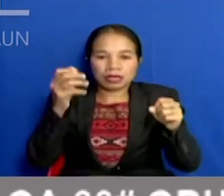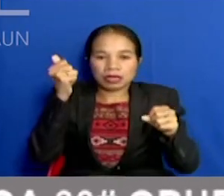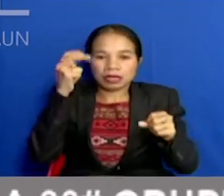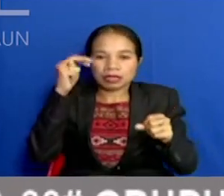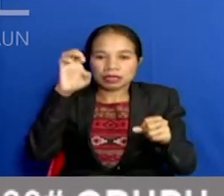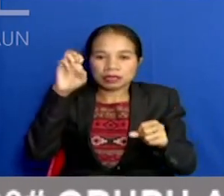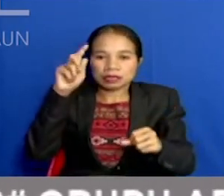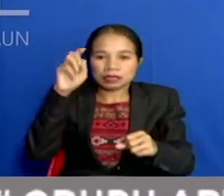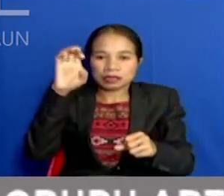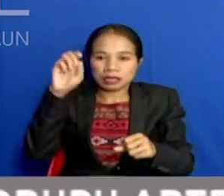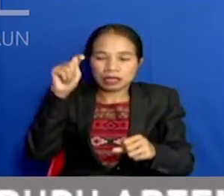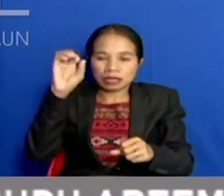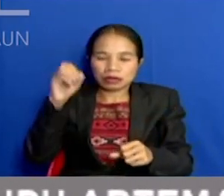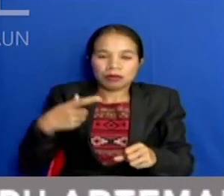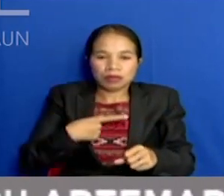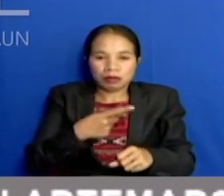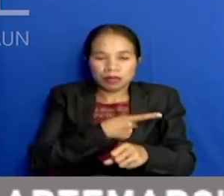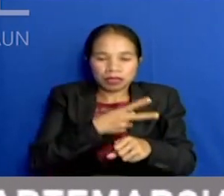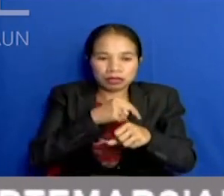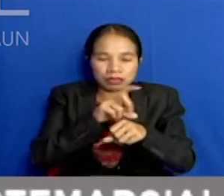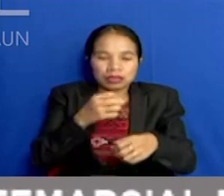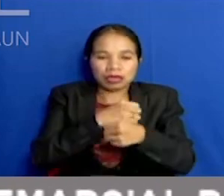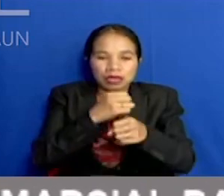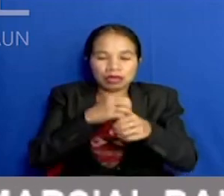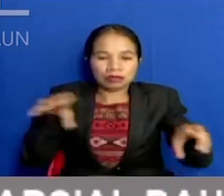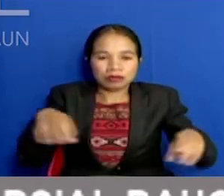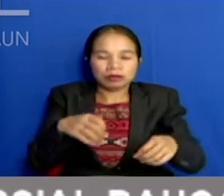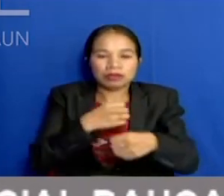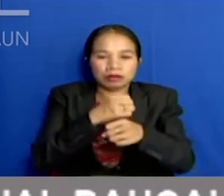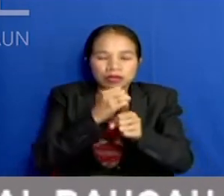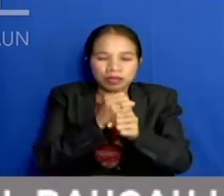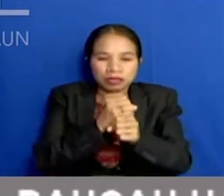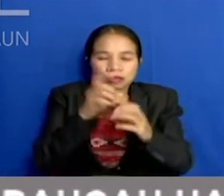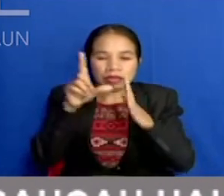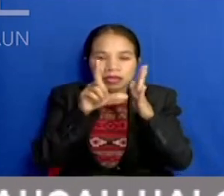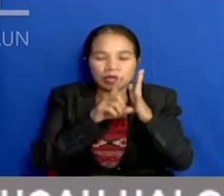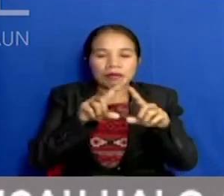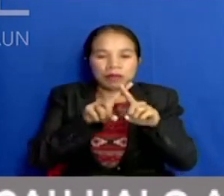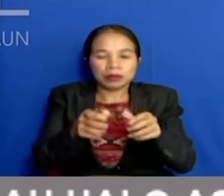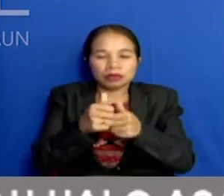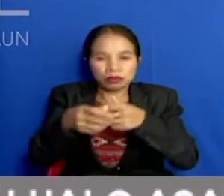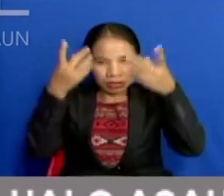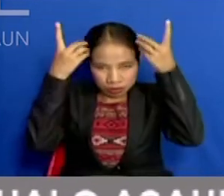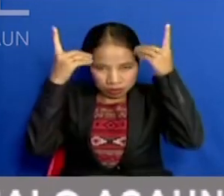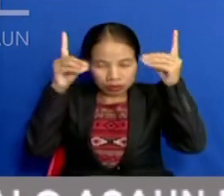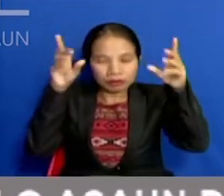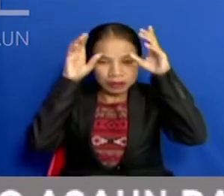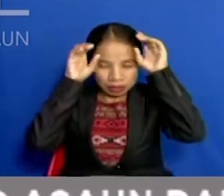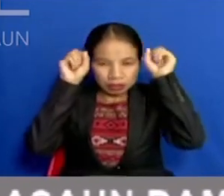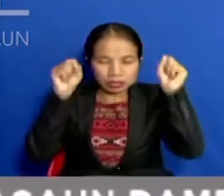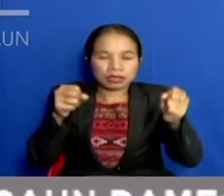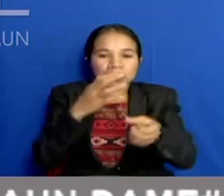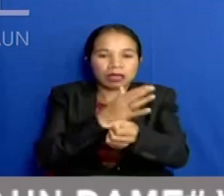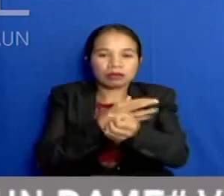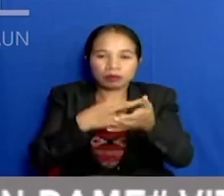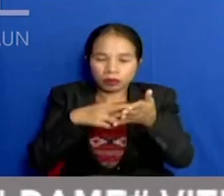Guterres explica, Parlamento Nacional, halau no serviço onde produz lei. Mas depende da decisão presidente da República, ato